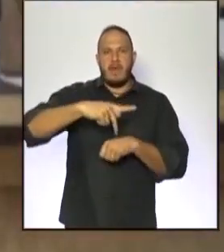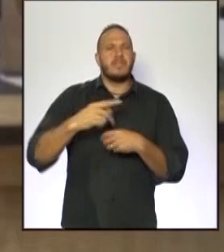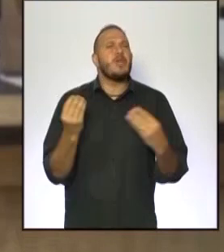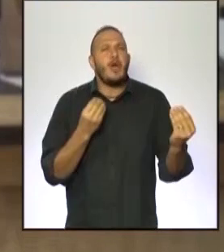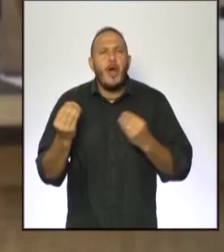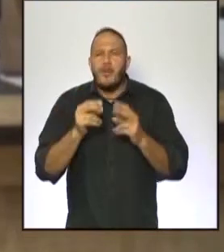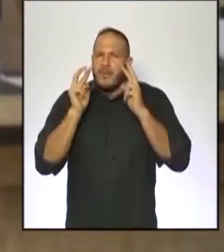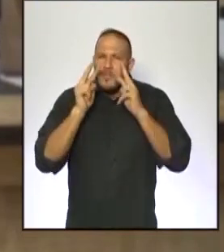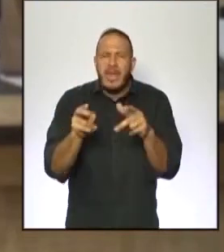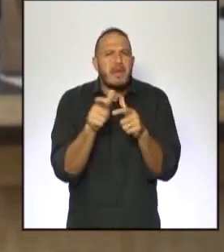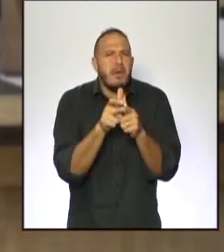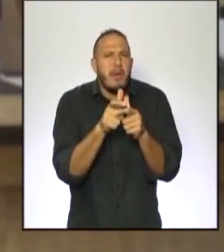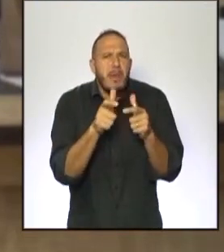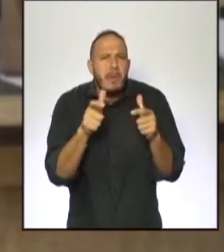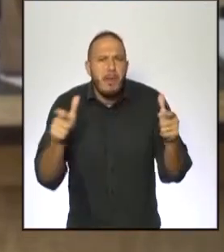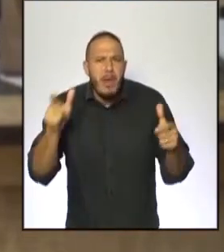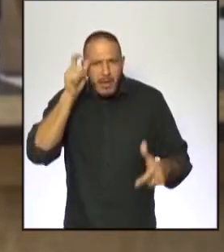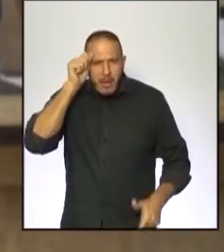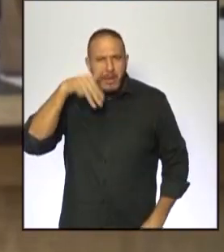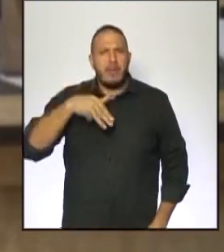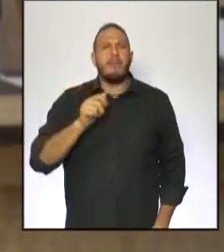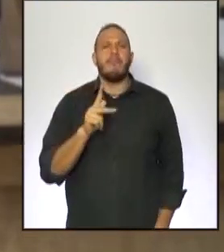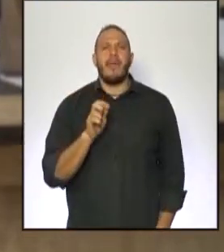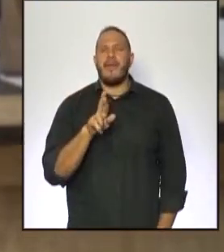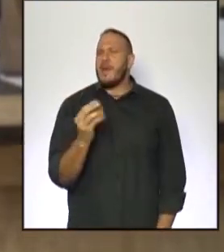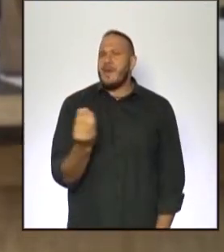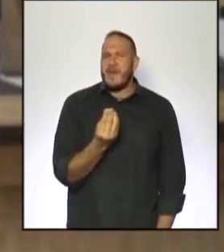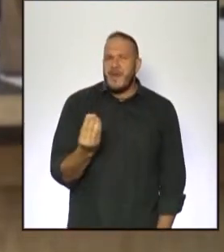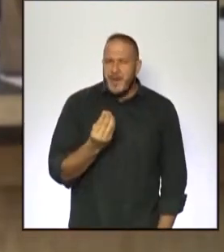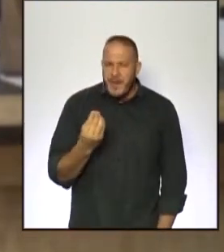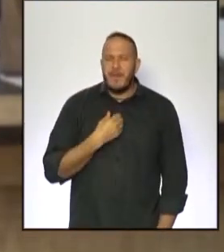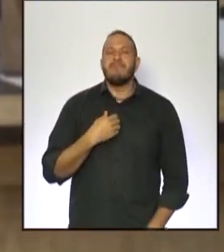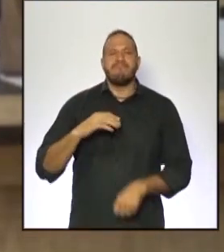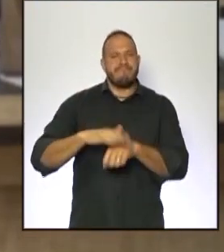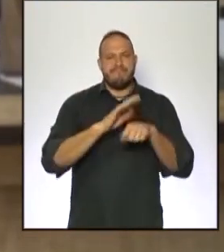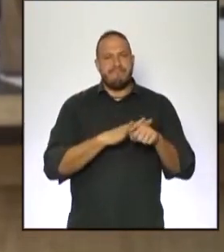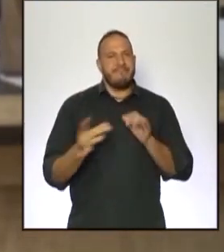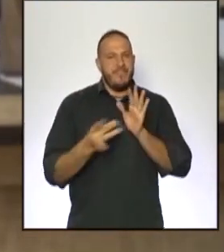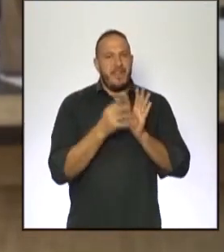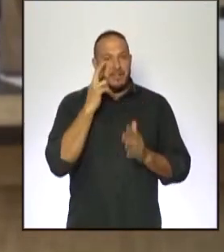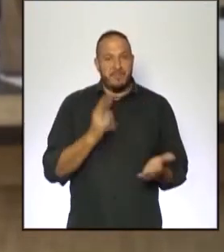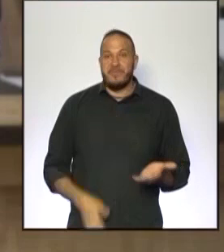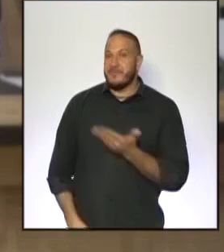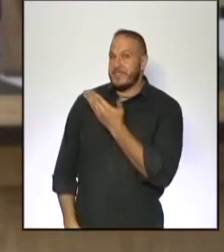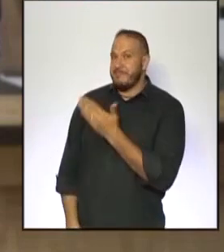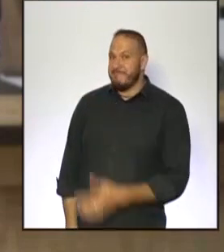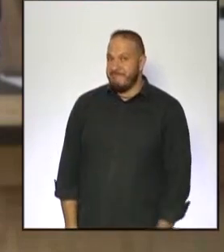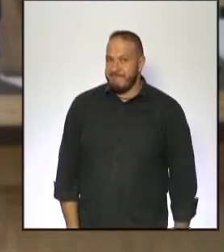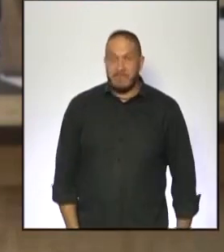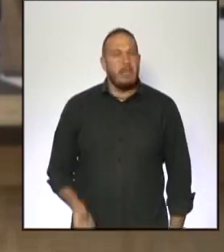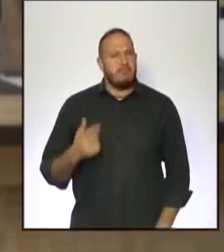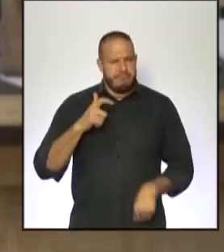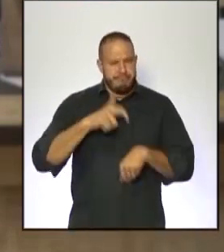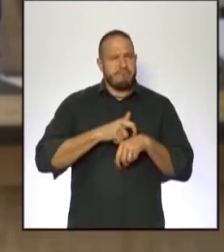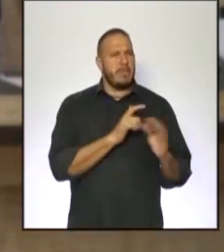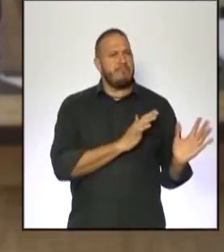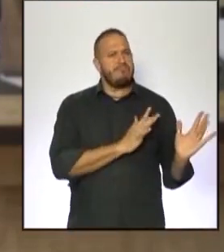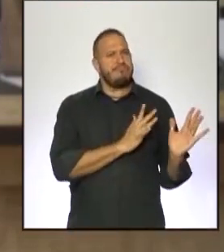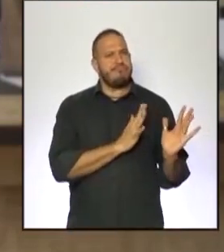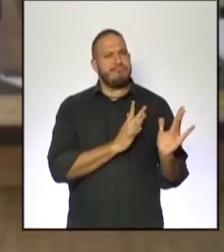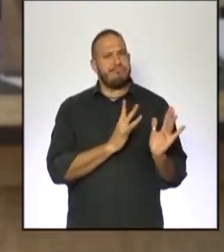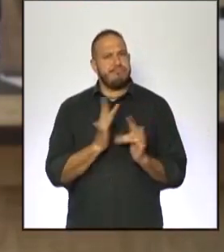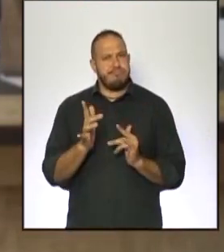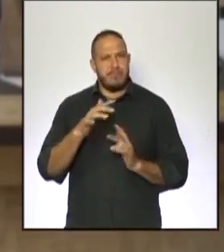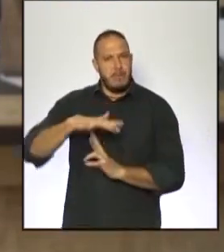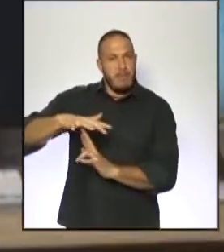ver o crescimento da cultura maker? Através de alguns fatos. Vamos ver. Ao longo do tempo, as ferramentas